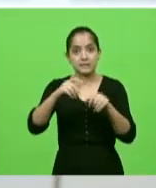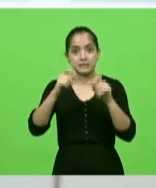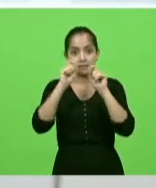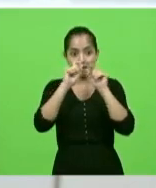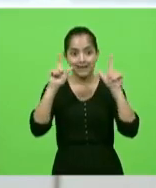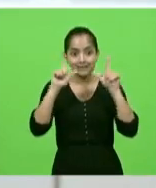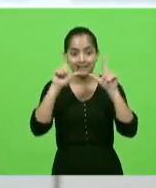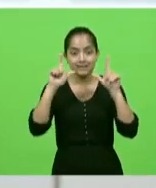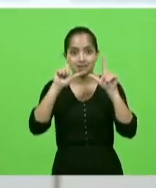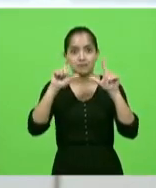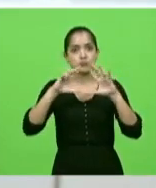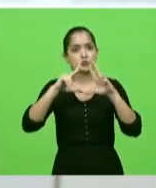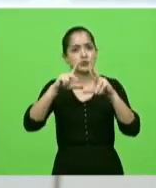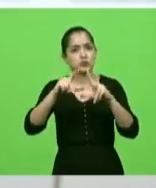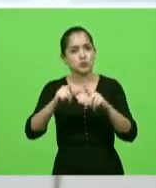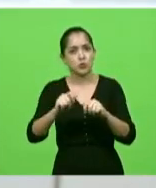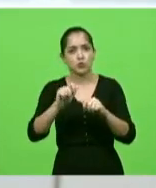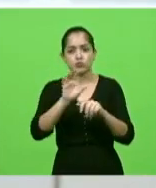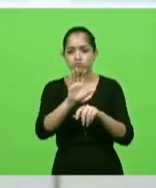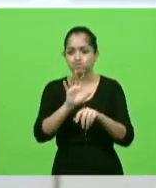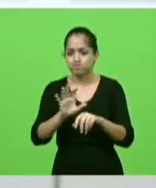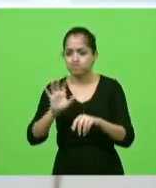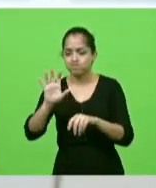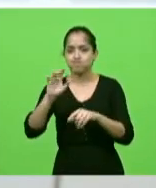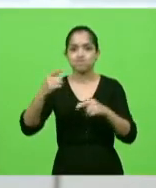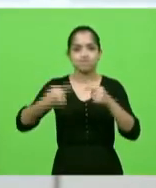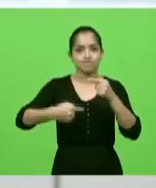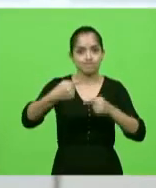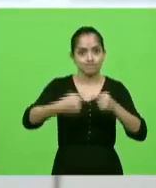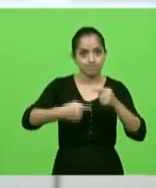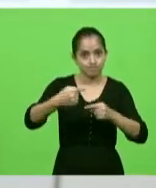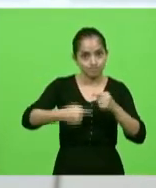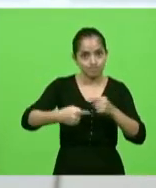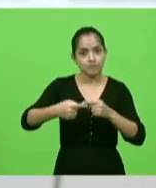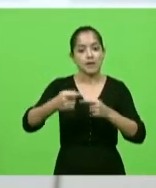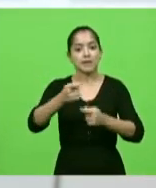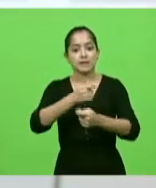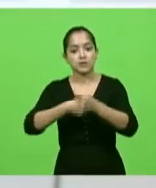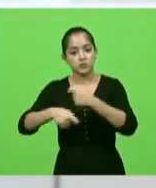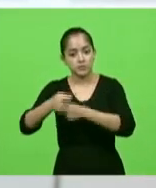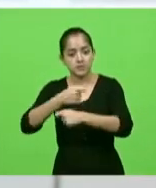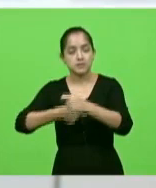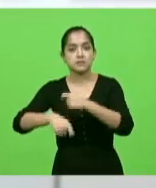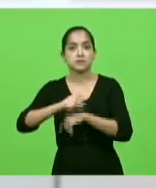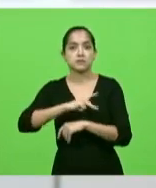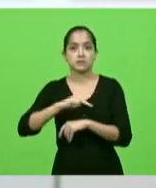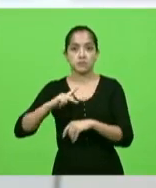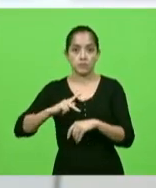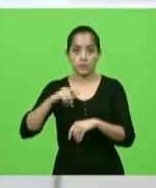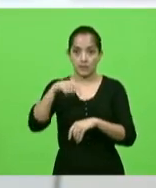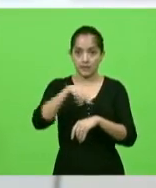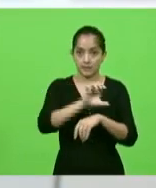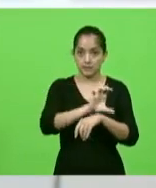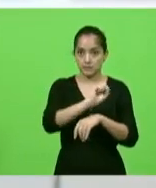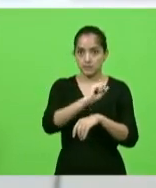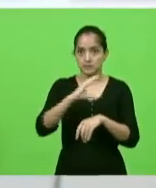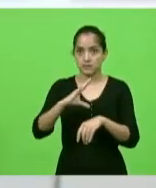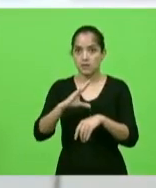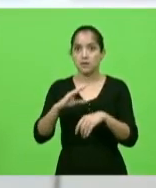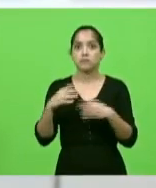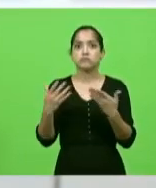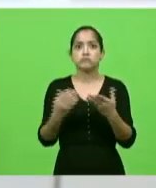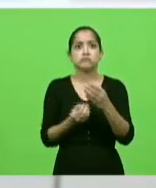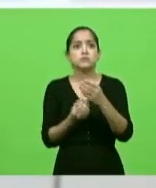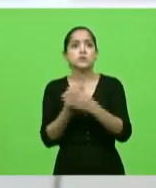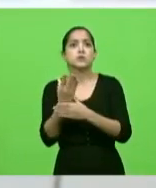de todos os segmentos da política e da administração pública no Estado de Santa Catarina chegou-se a